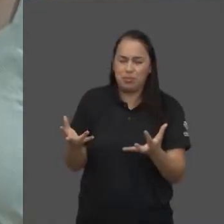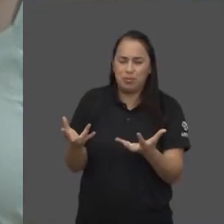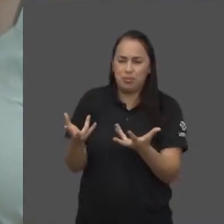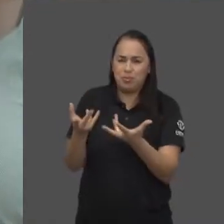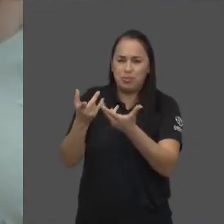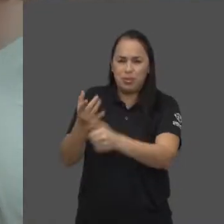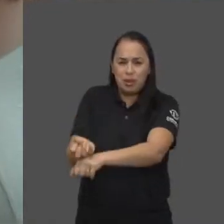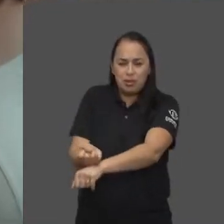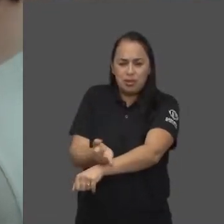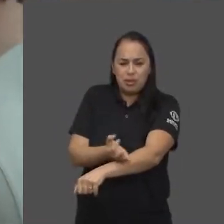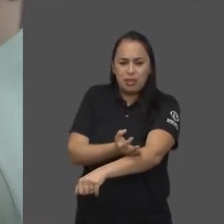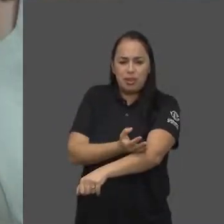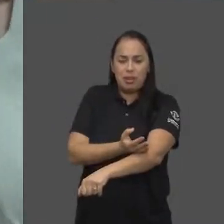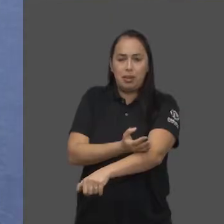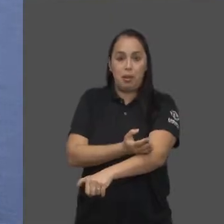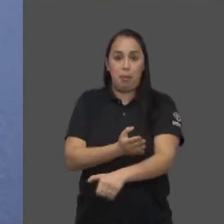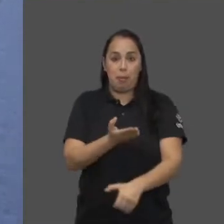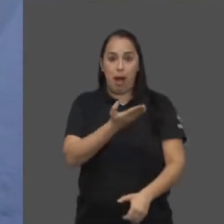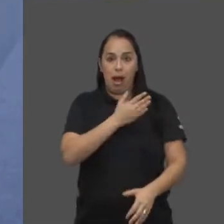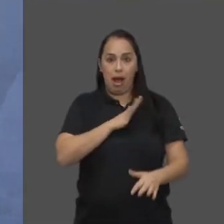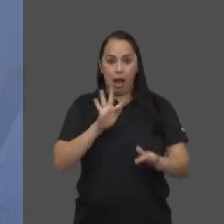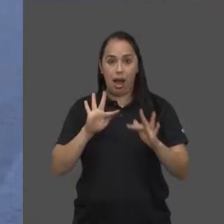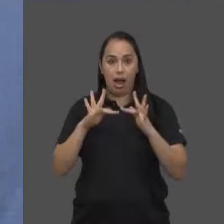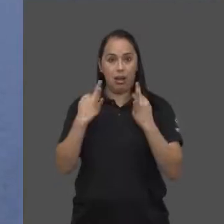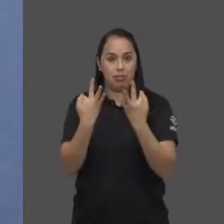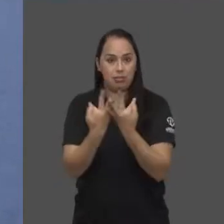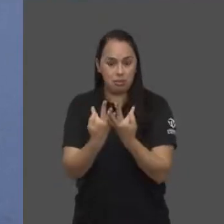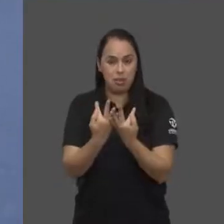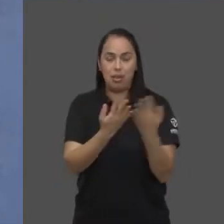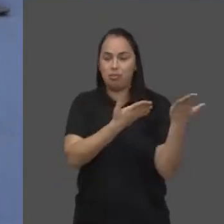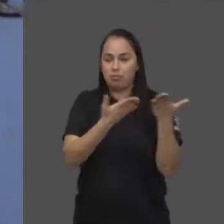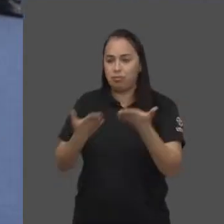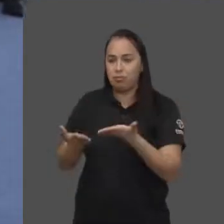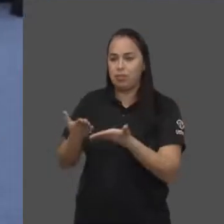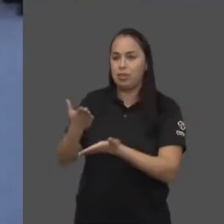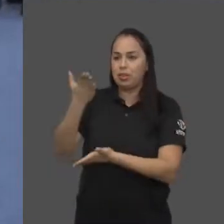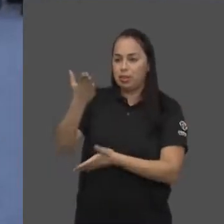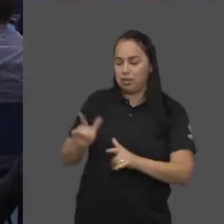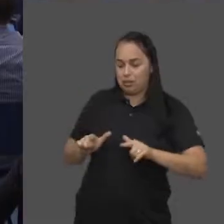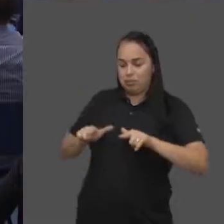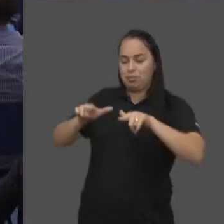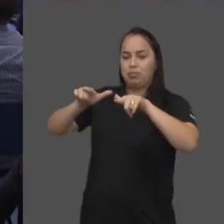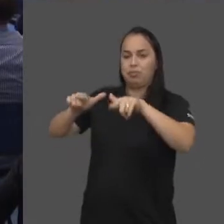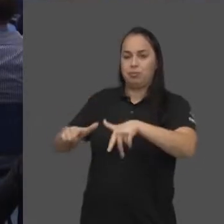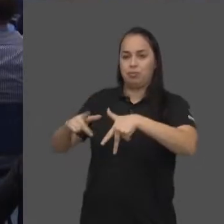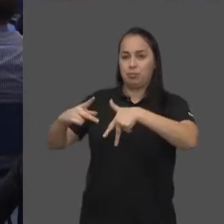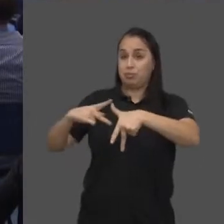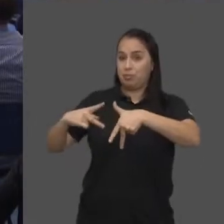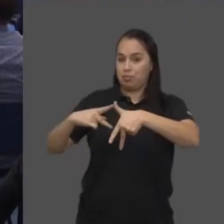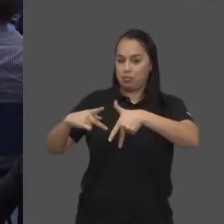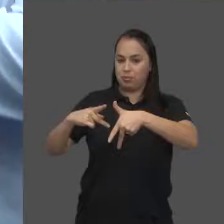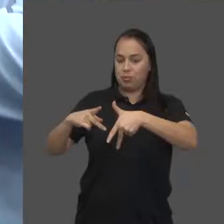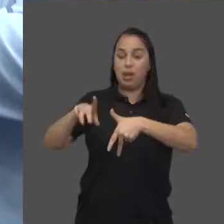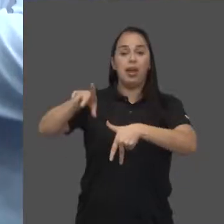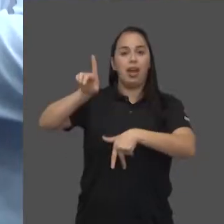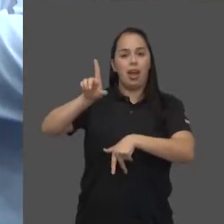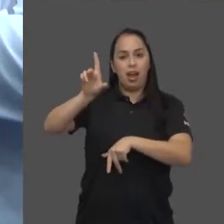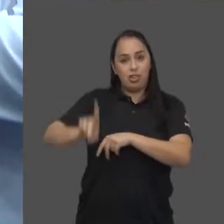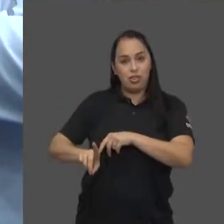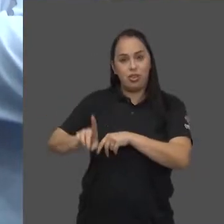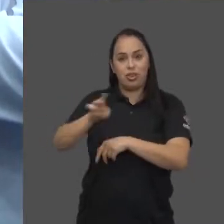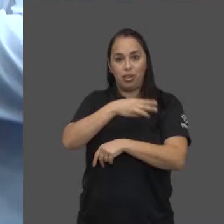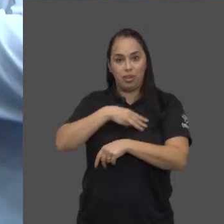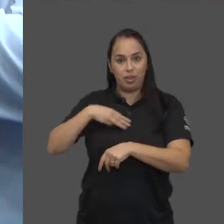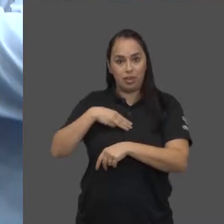com muita emoção e música parentes amigos e autoridades acompanharam a sessão solene que homenageou com o